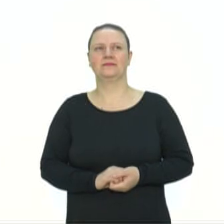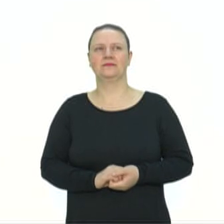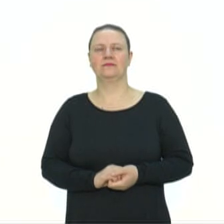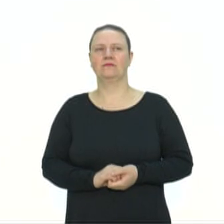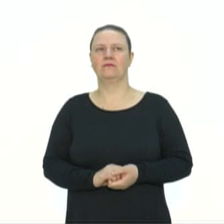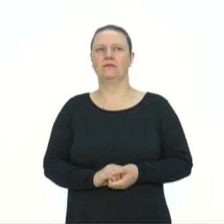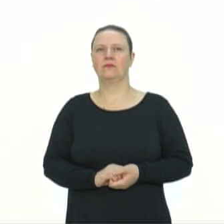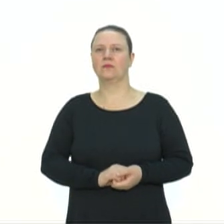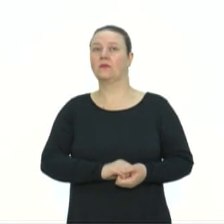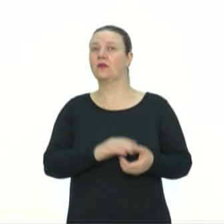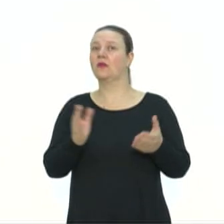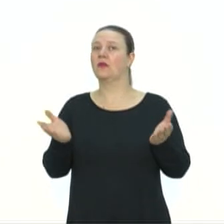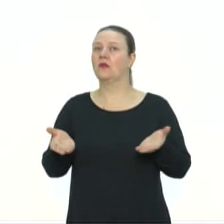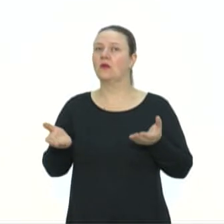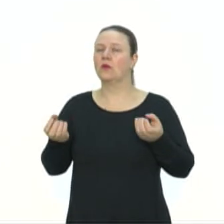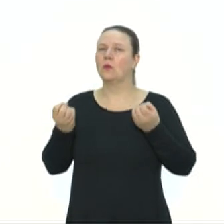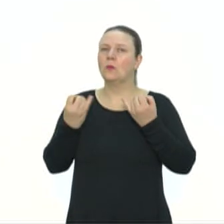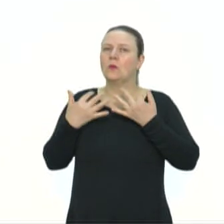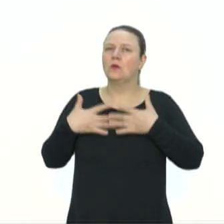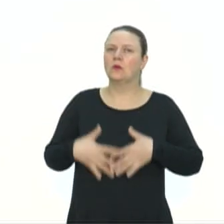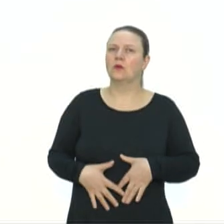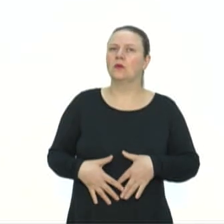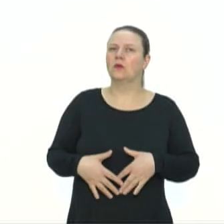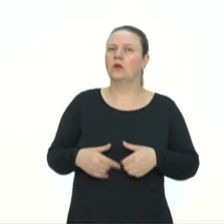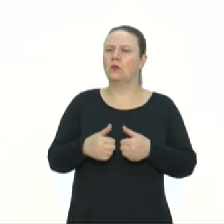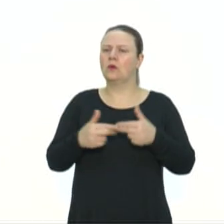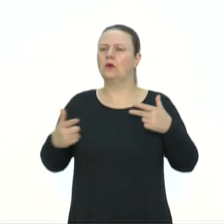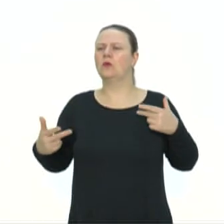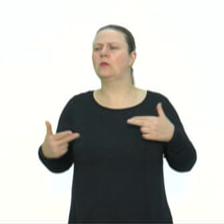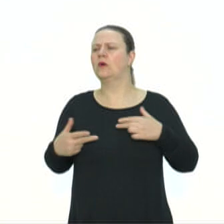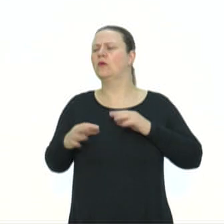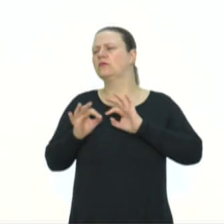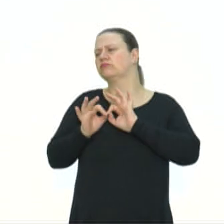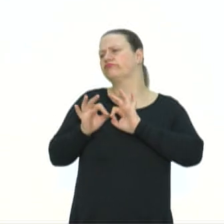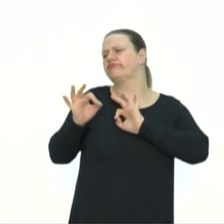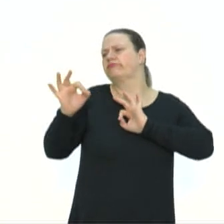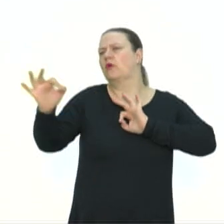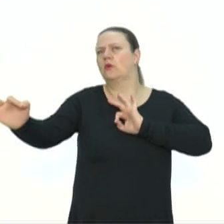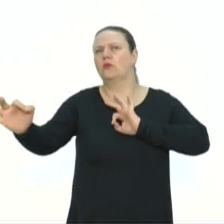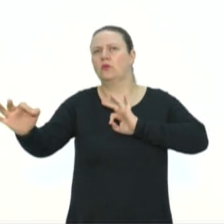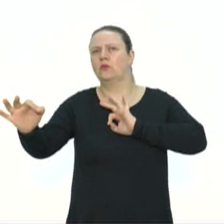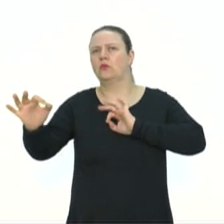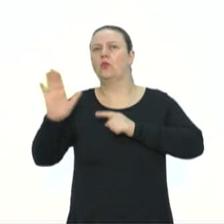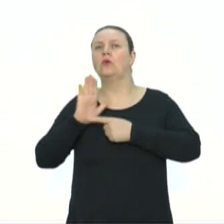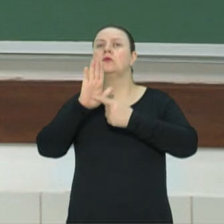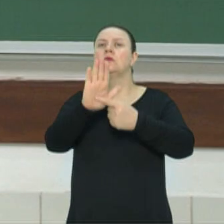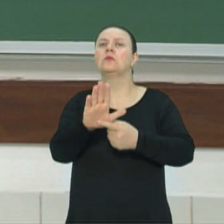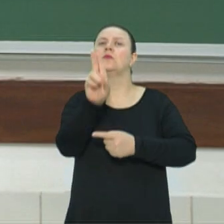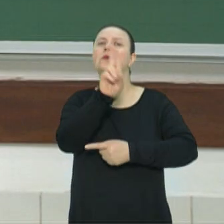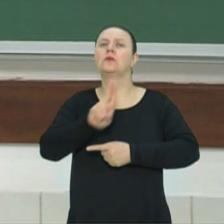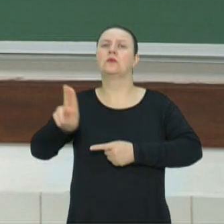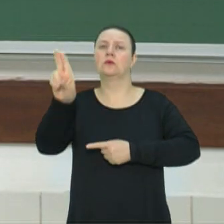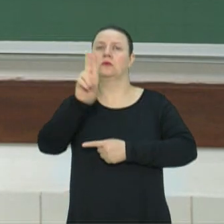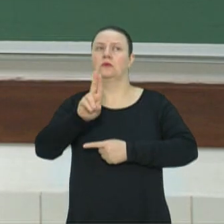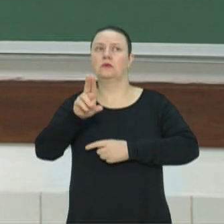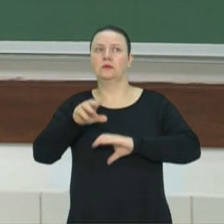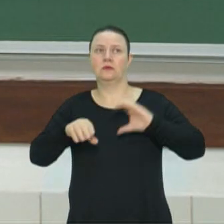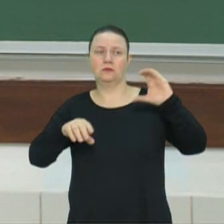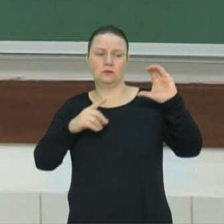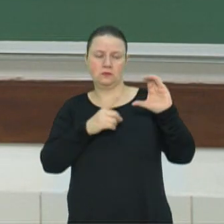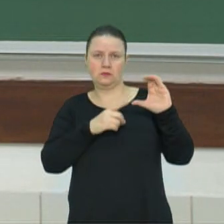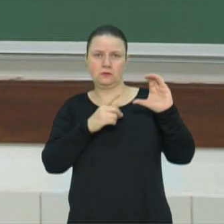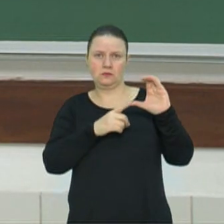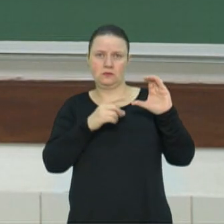Então, quando eu falo de algo que está lejos, está longe de mim, qual o demonstrativo que eu vou utilizar?